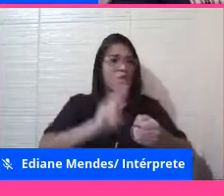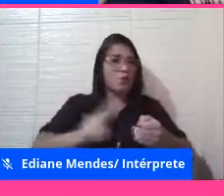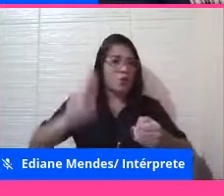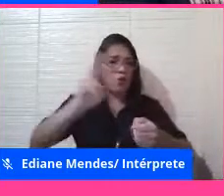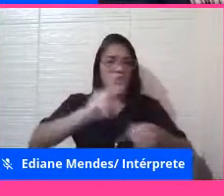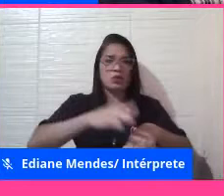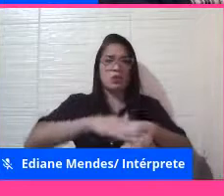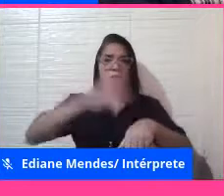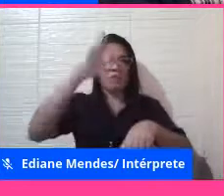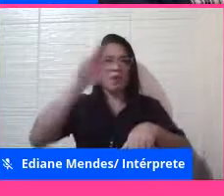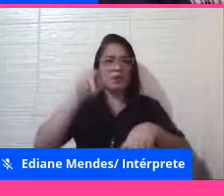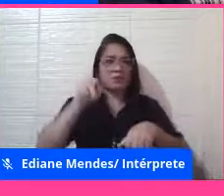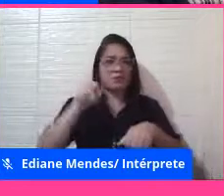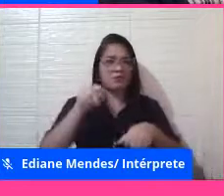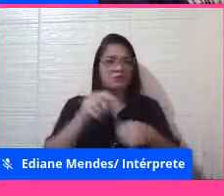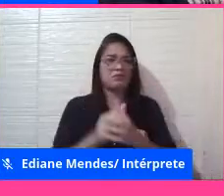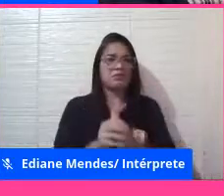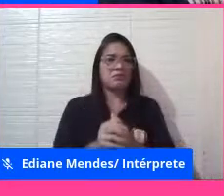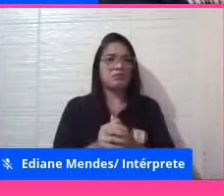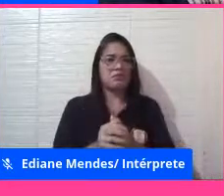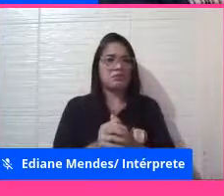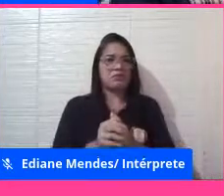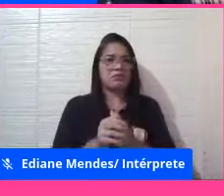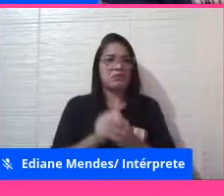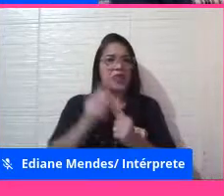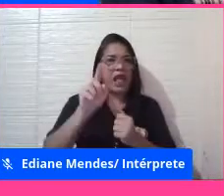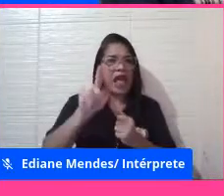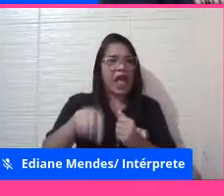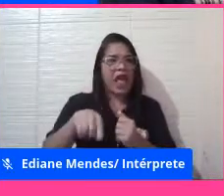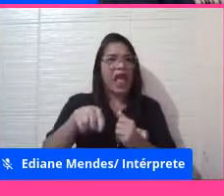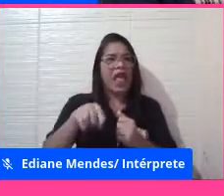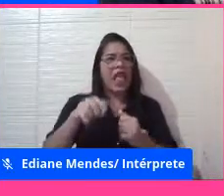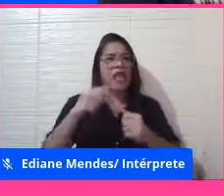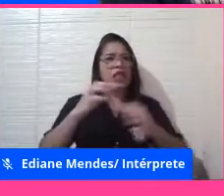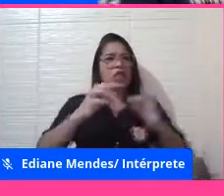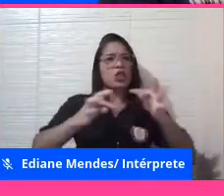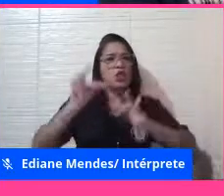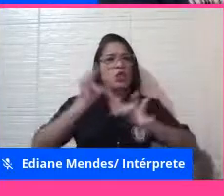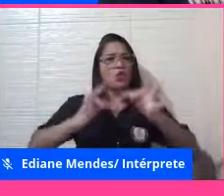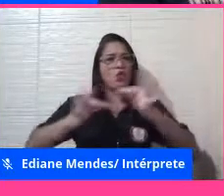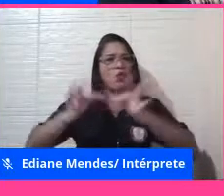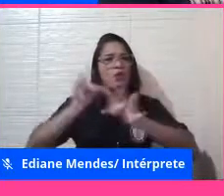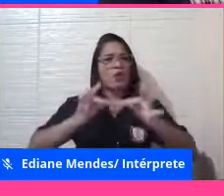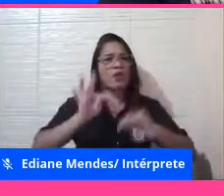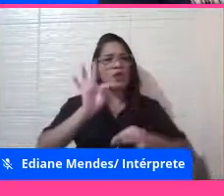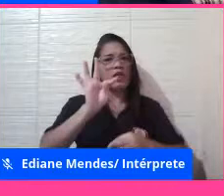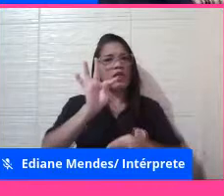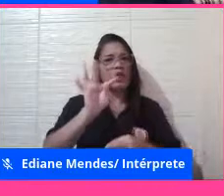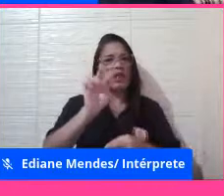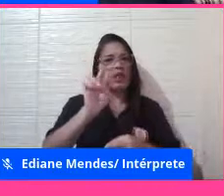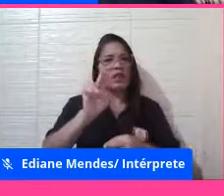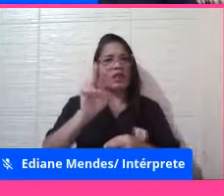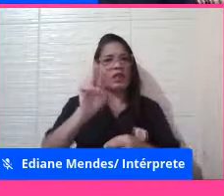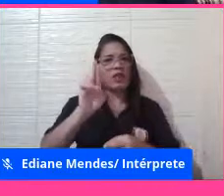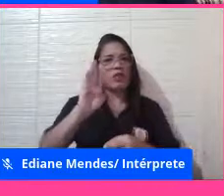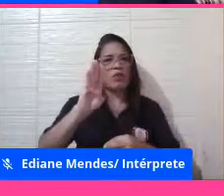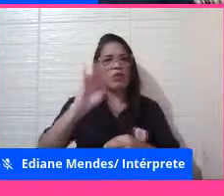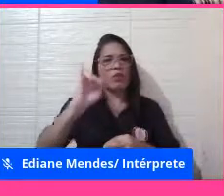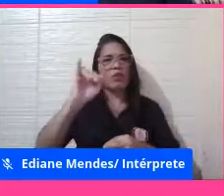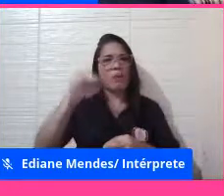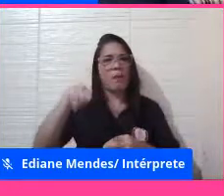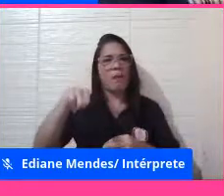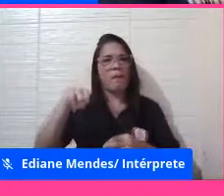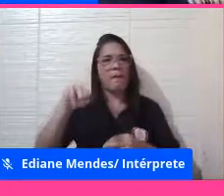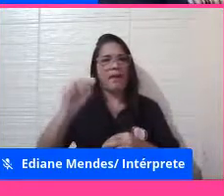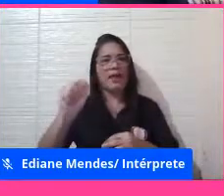turbina. Eu não sei se é uma empresa de carro, provavelmente de avião, eu não sei. Essa foto aqui eu tirei